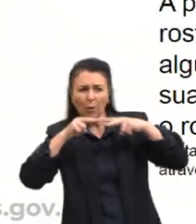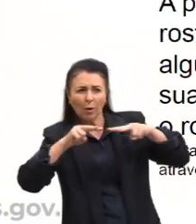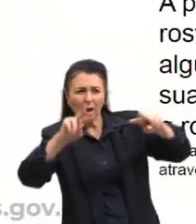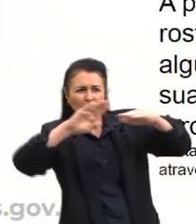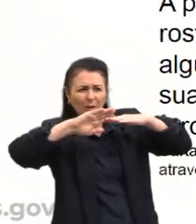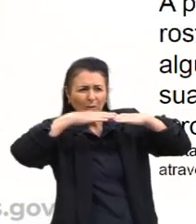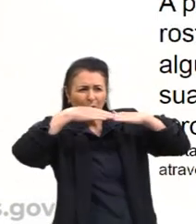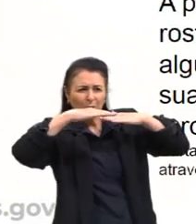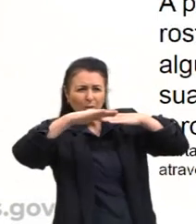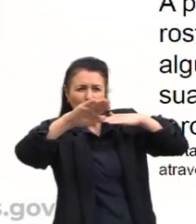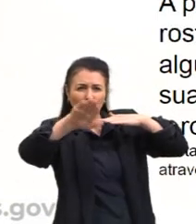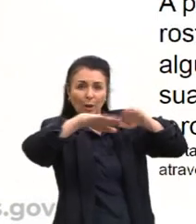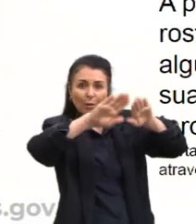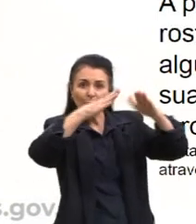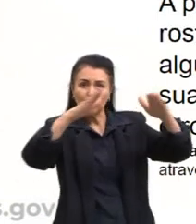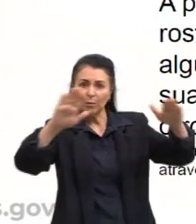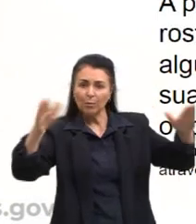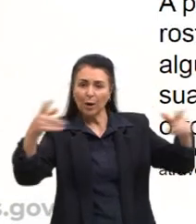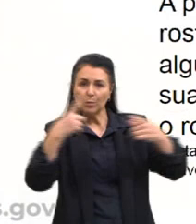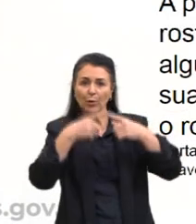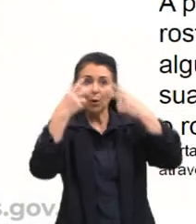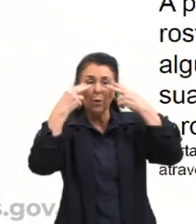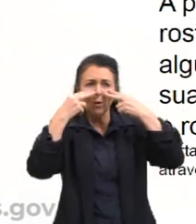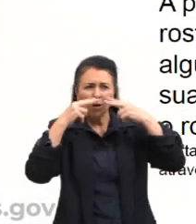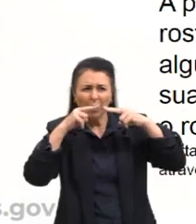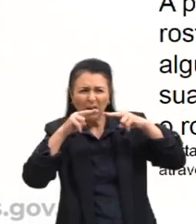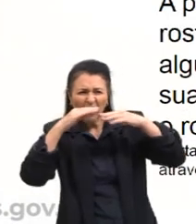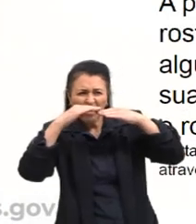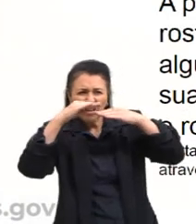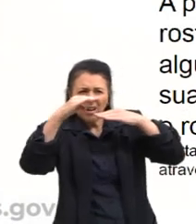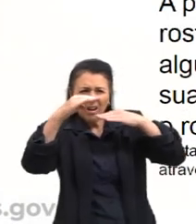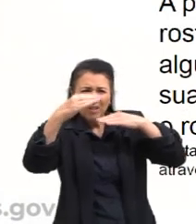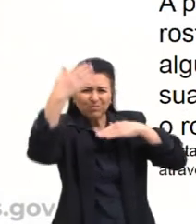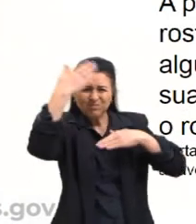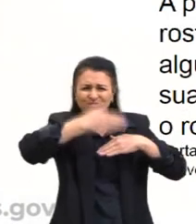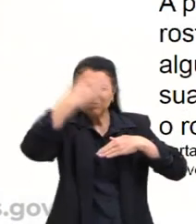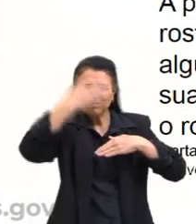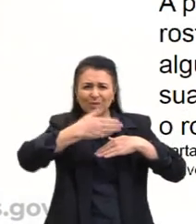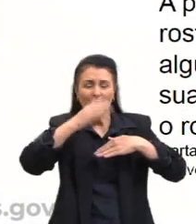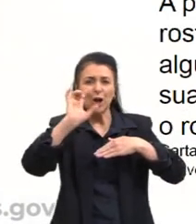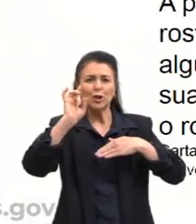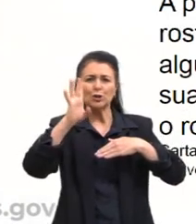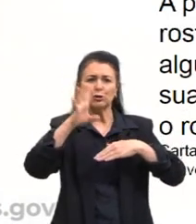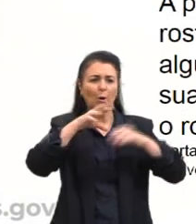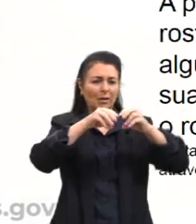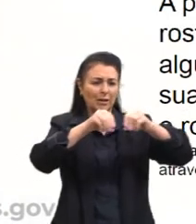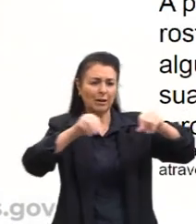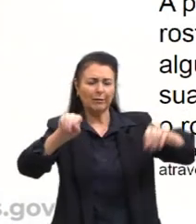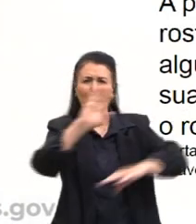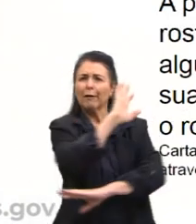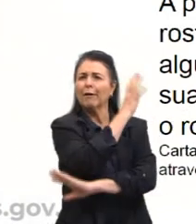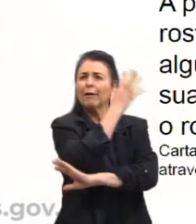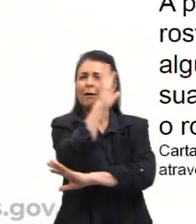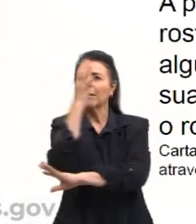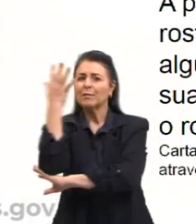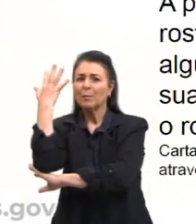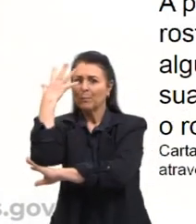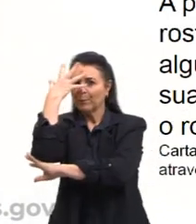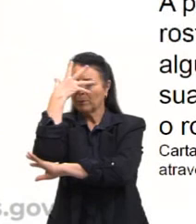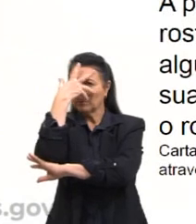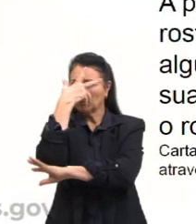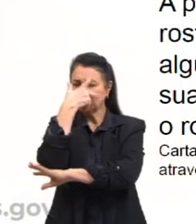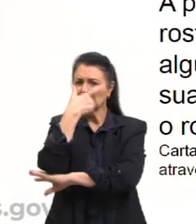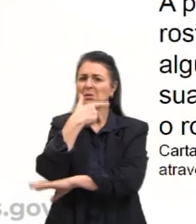grande, porque, a estender os olhos, não podíamos ver senão terra com arvoredos, que nos parecia muito